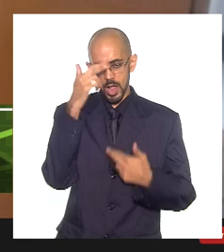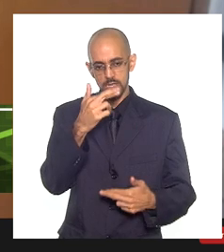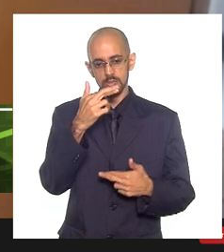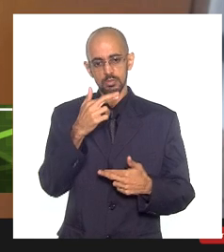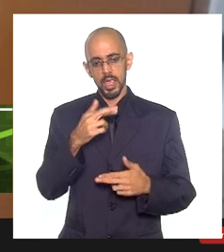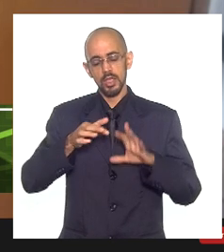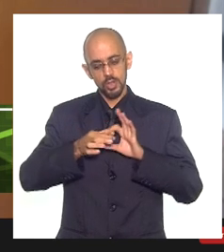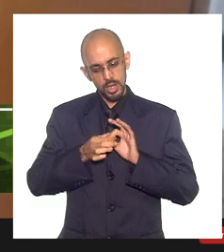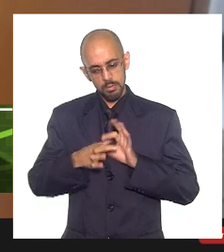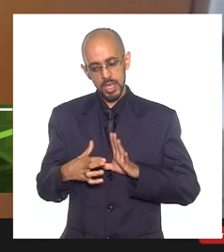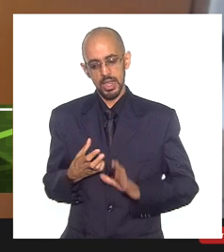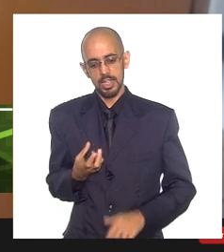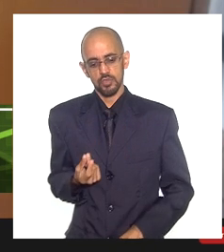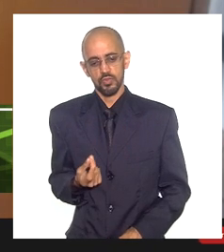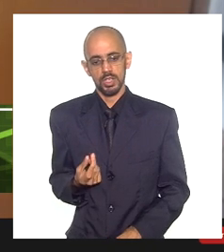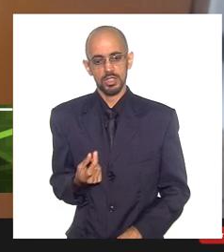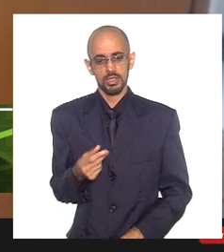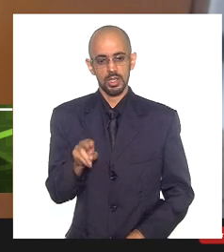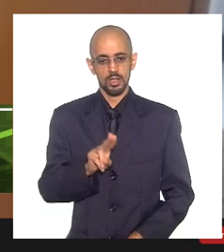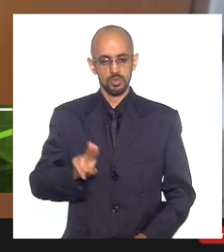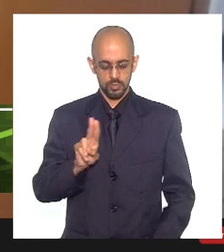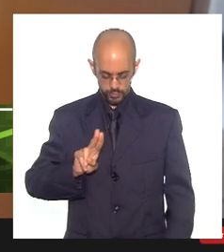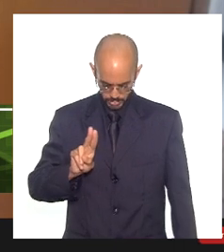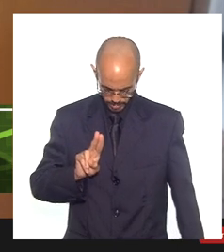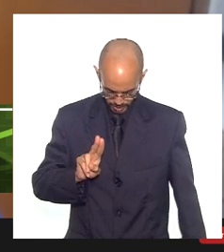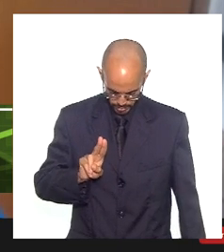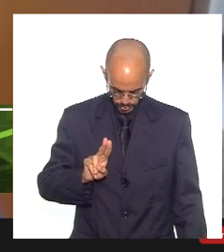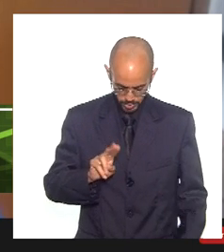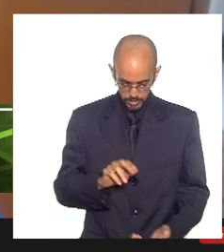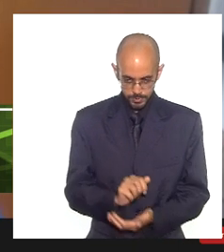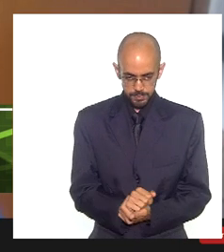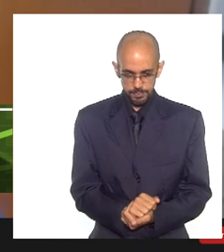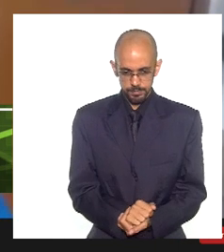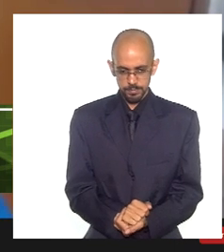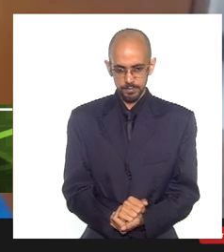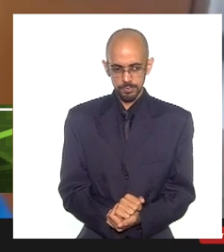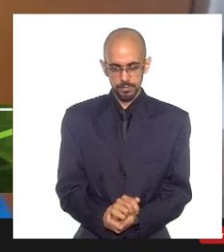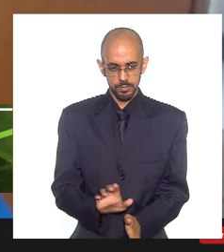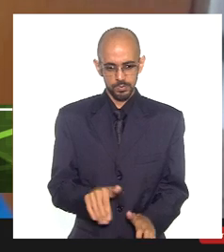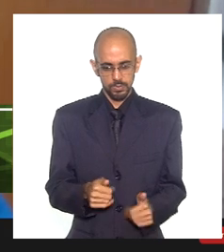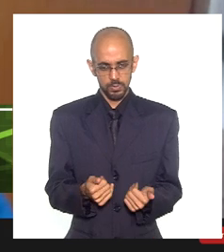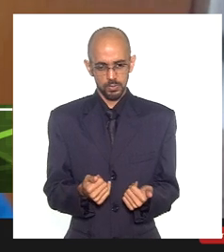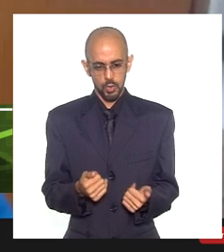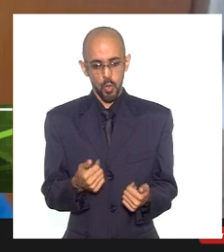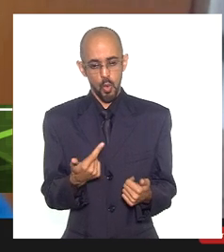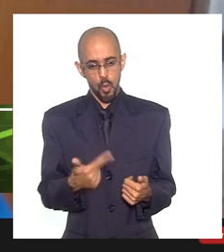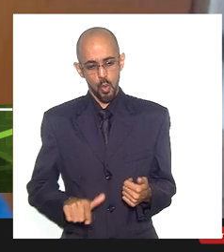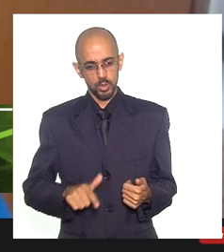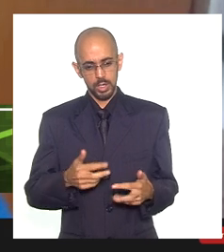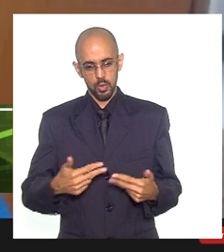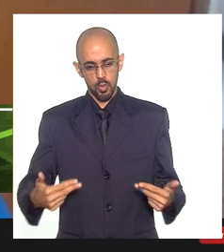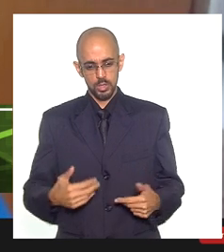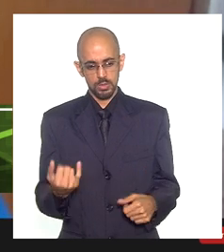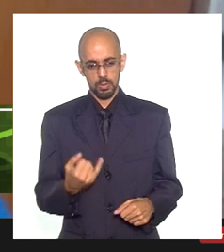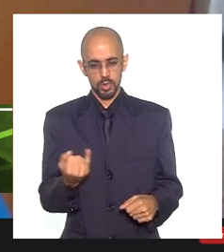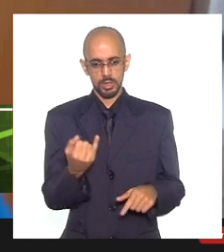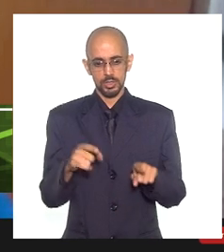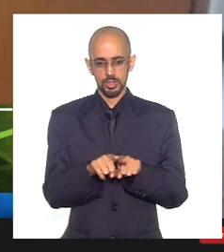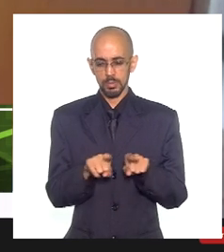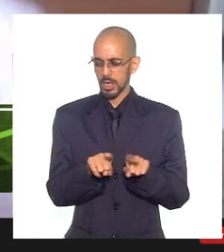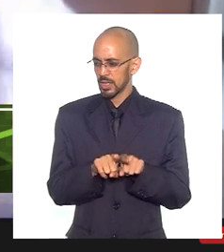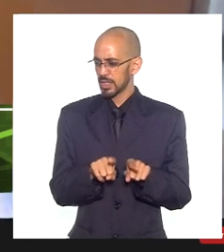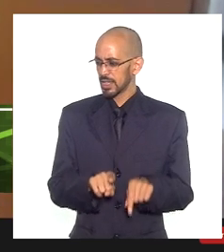financeira das universidades. Um ponto importante também quando se fala em doodessa